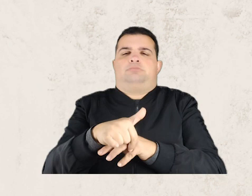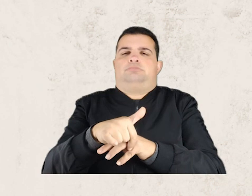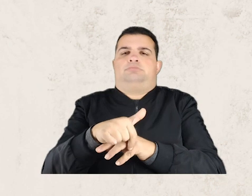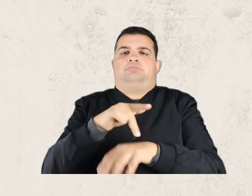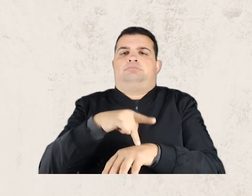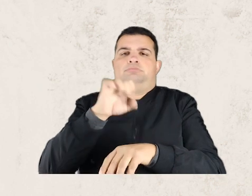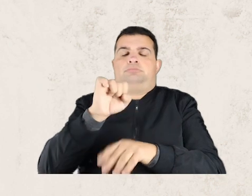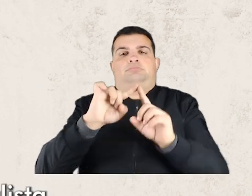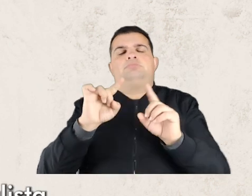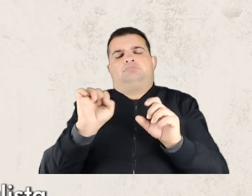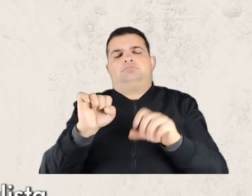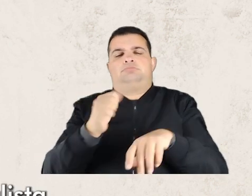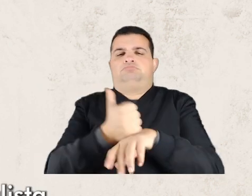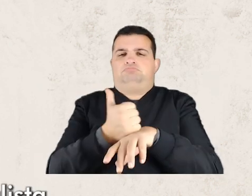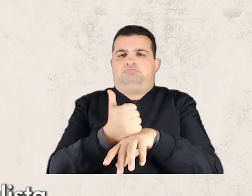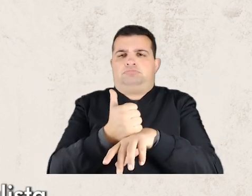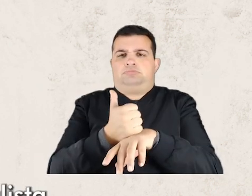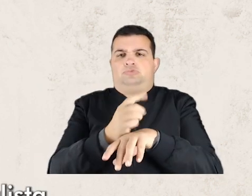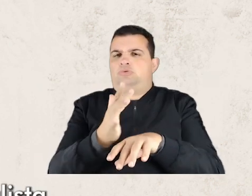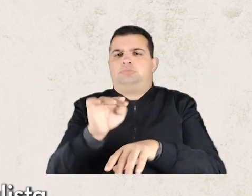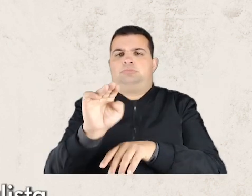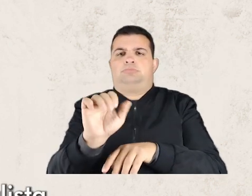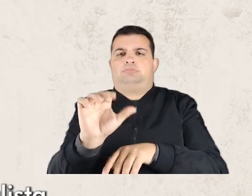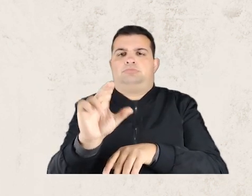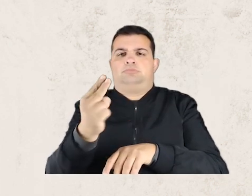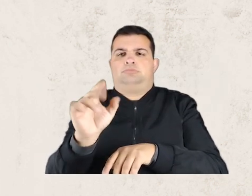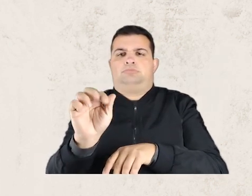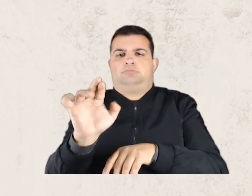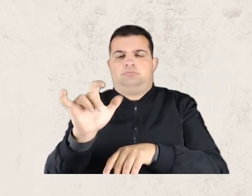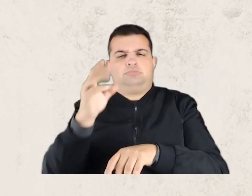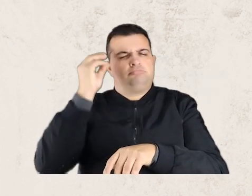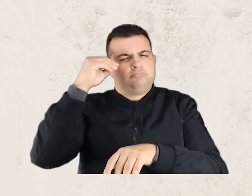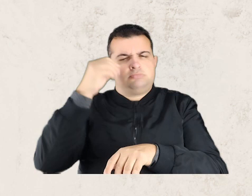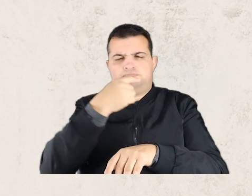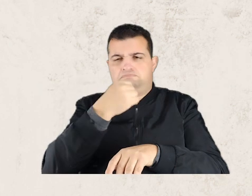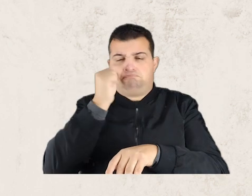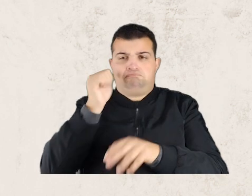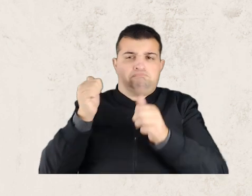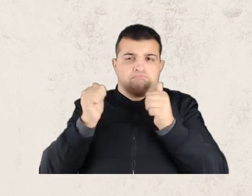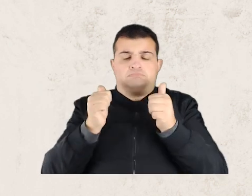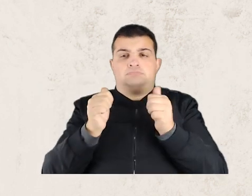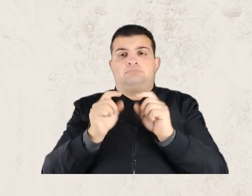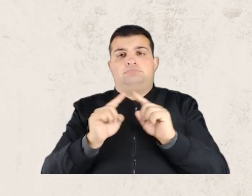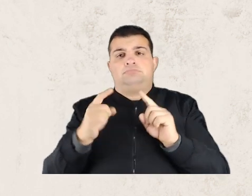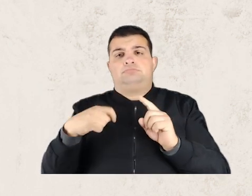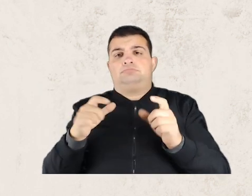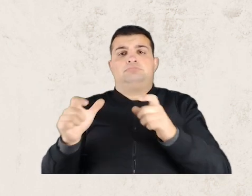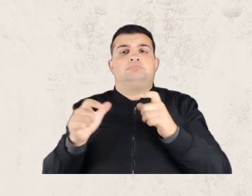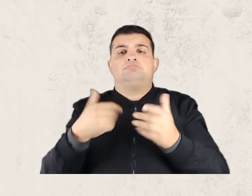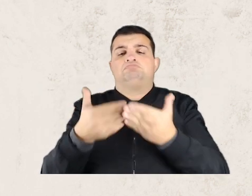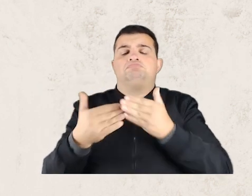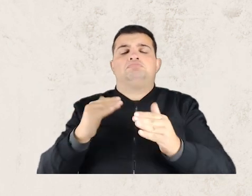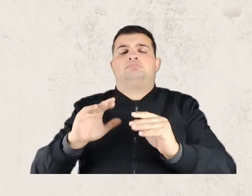é generalista, ou seja, você não forma nenhum especialista na graduação em psicologia, as especializações vêm depois.